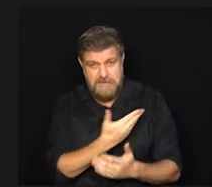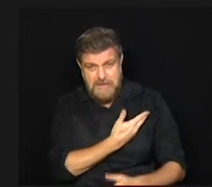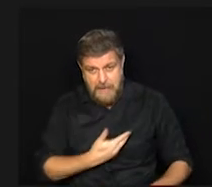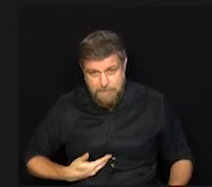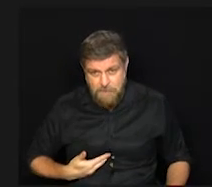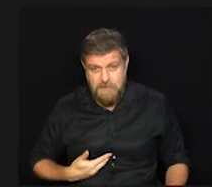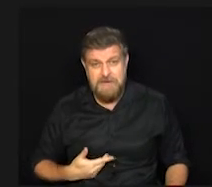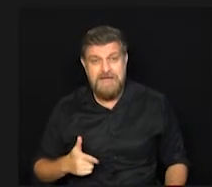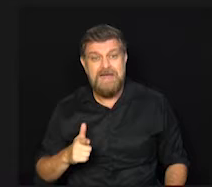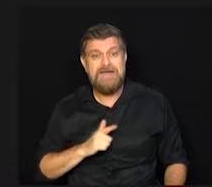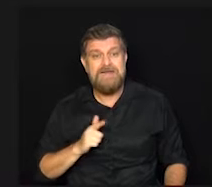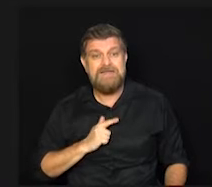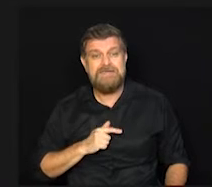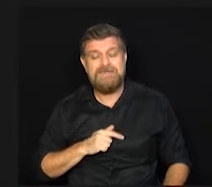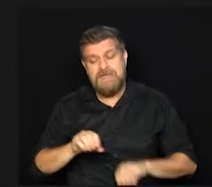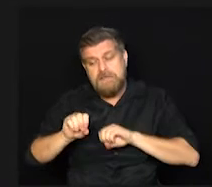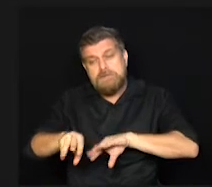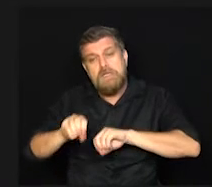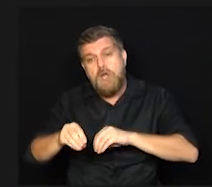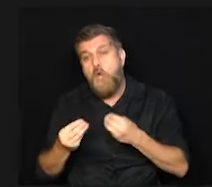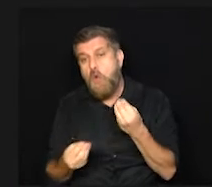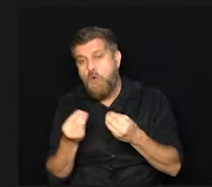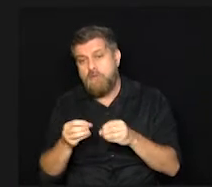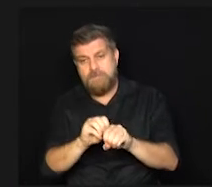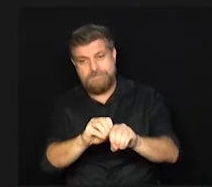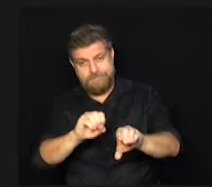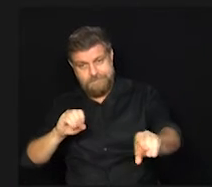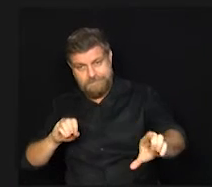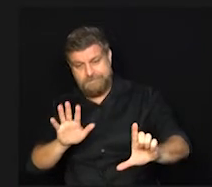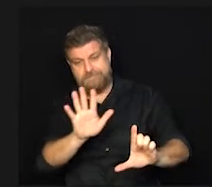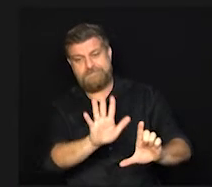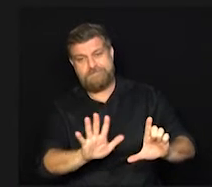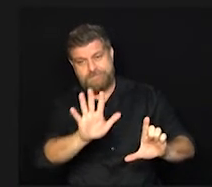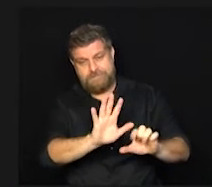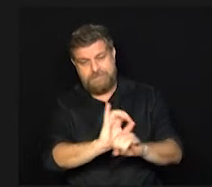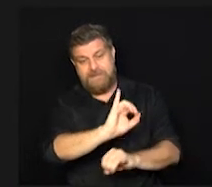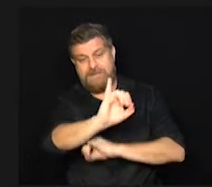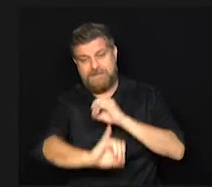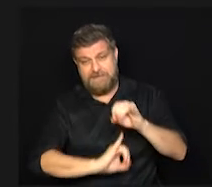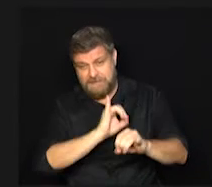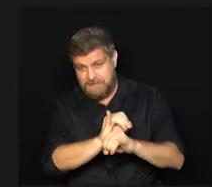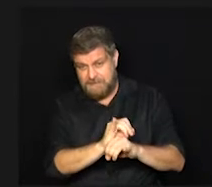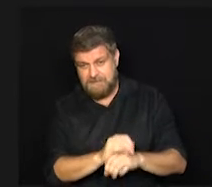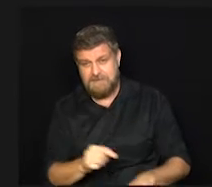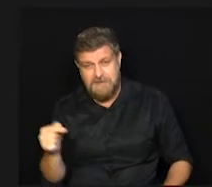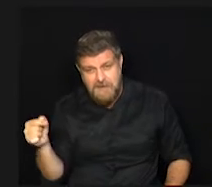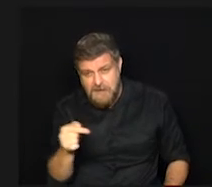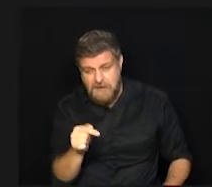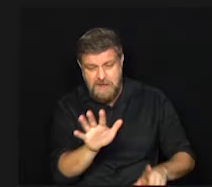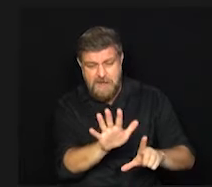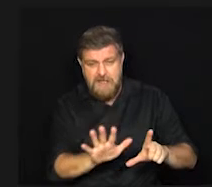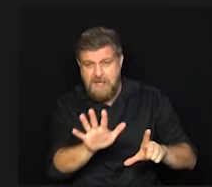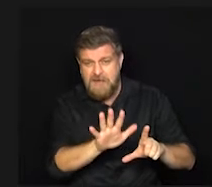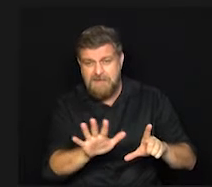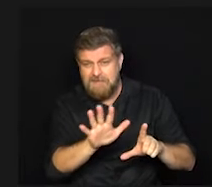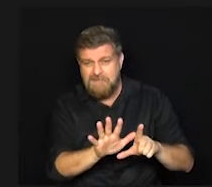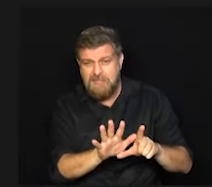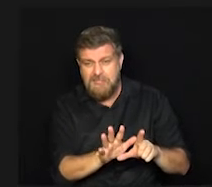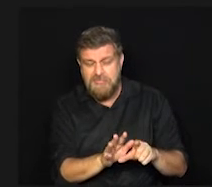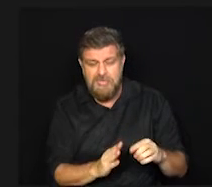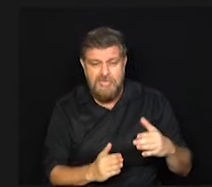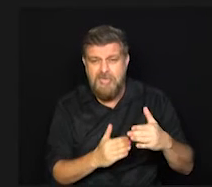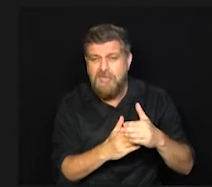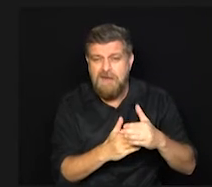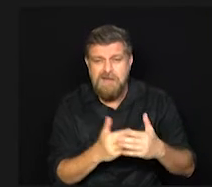fazem aulas à distância por uma plataforma. E é uma plataforma escassa,